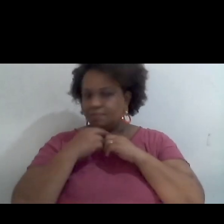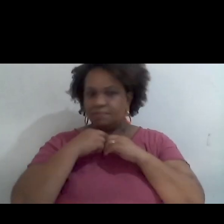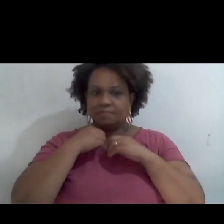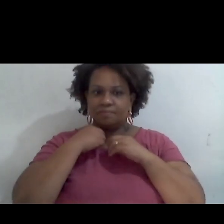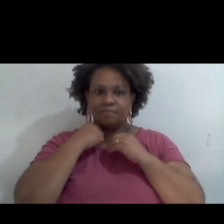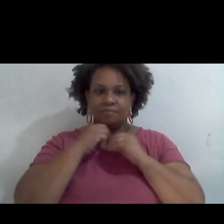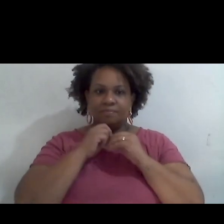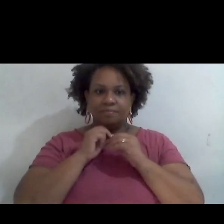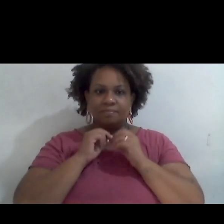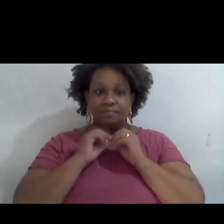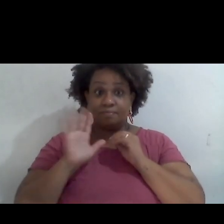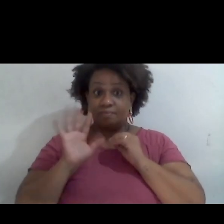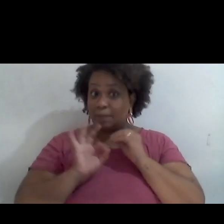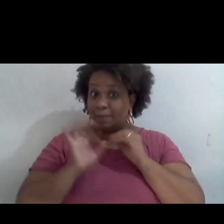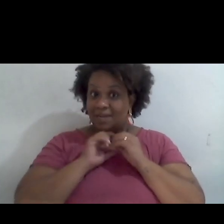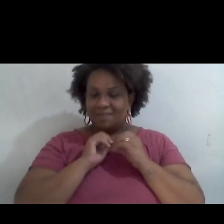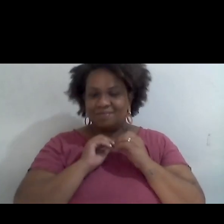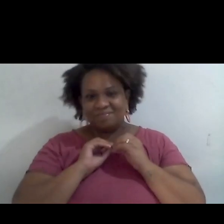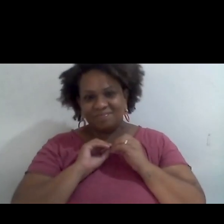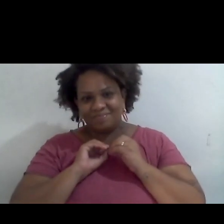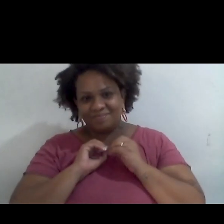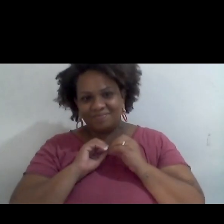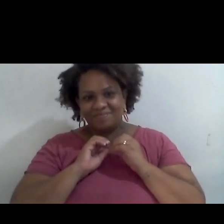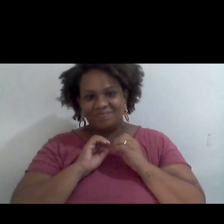Peraí, deixa eu me preparar, hein?